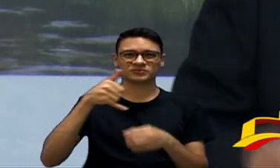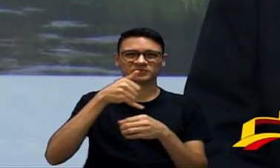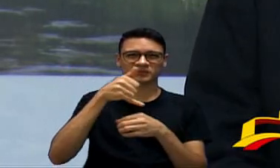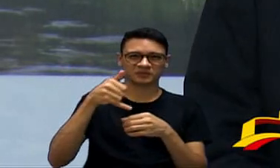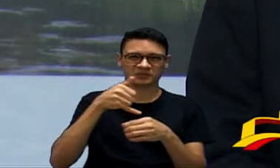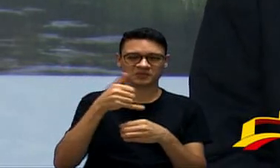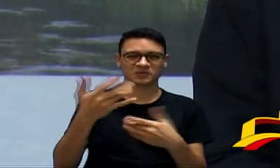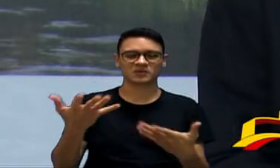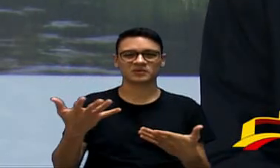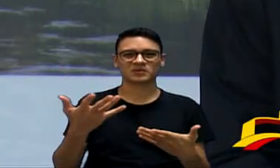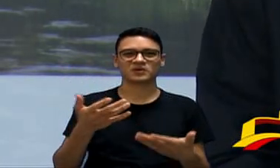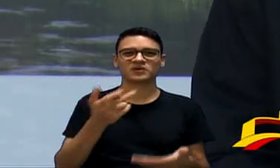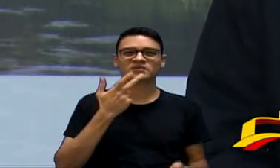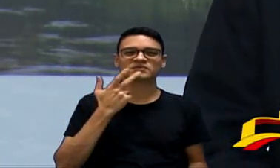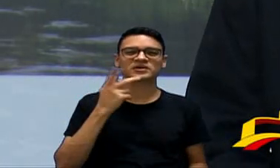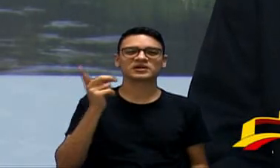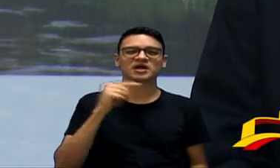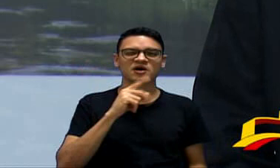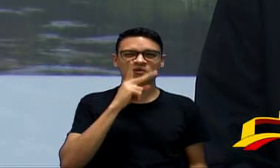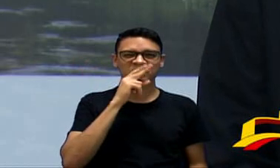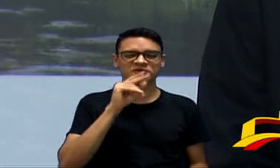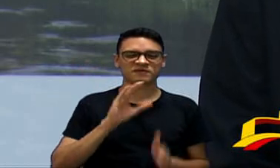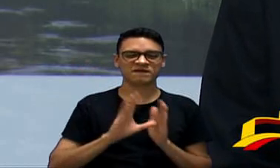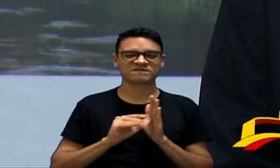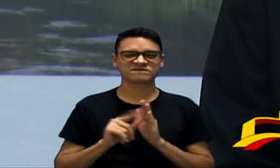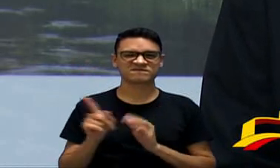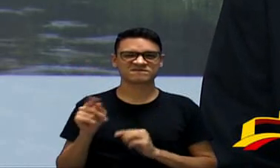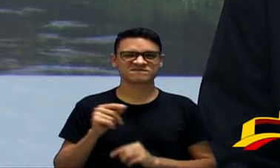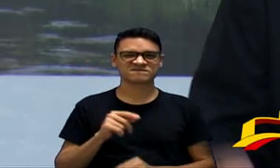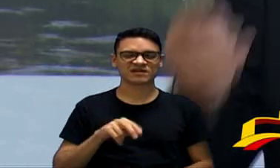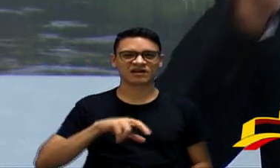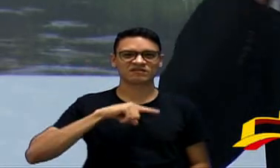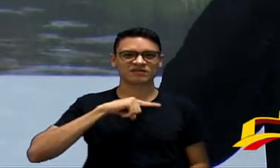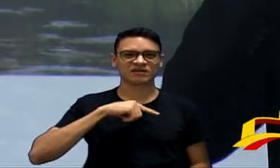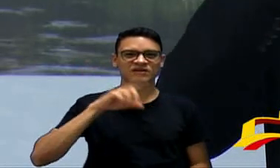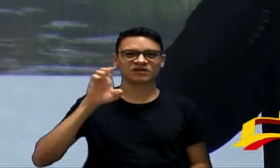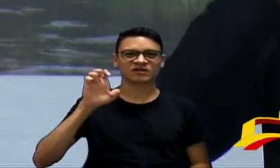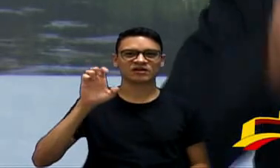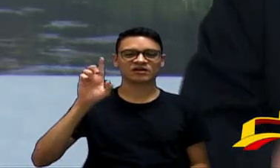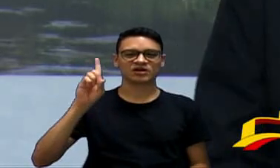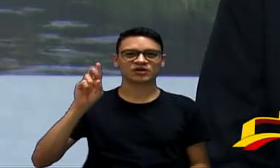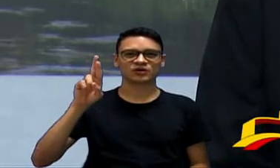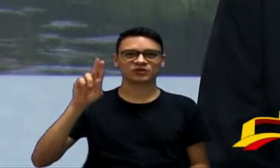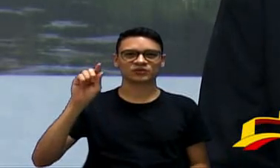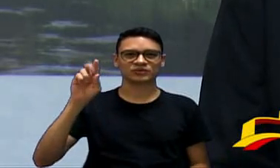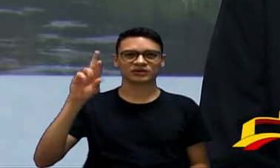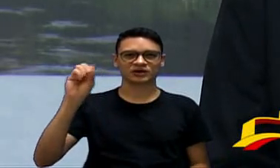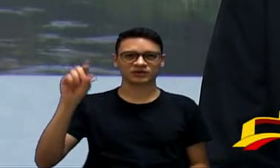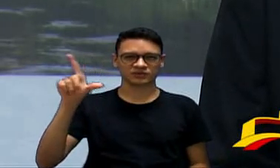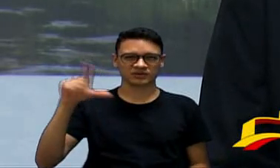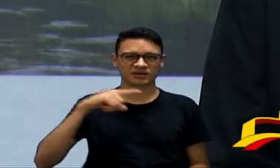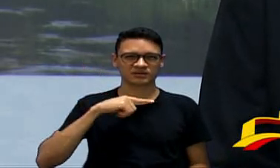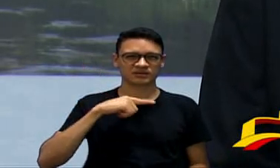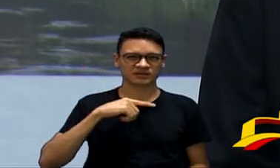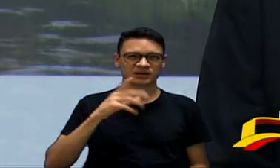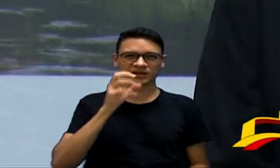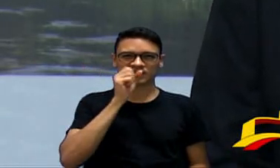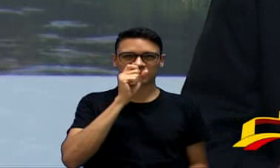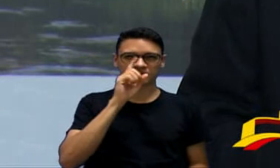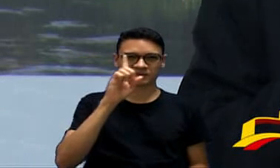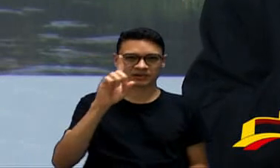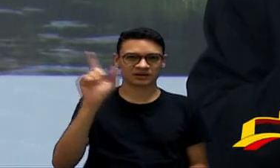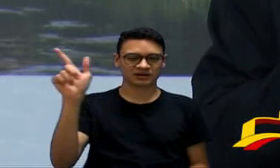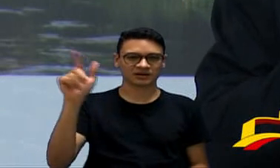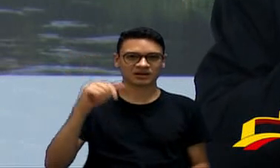o milicianinho lá, o Eduardo, quando fez um vídeo em Limeira questionando o preço da gasolina no governo